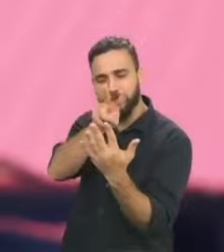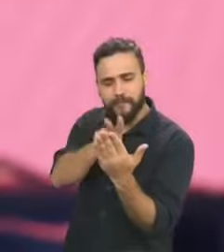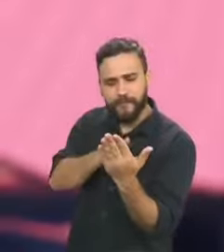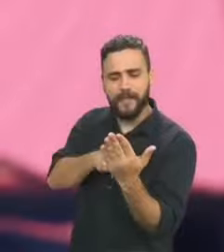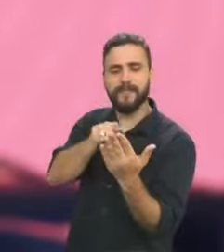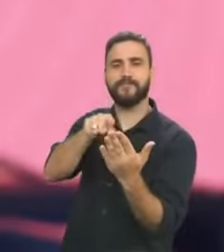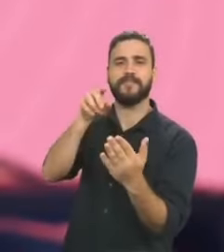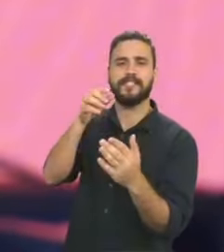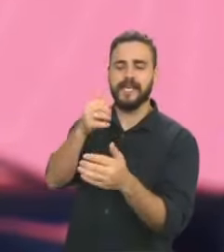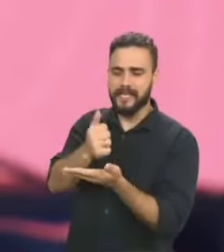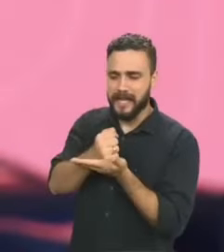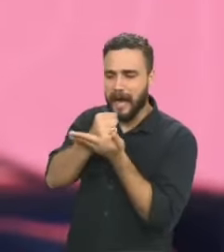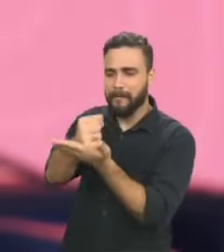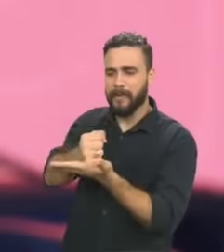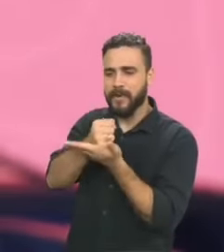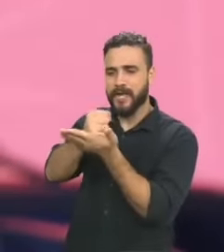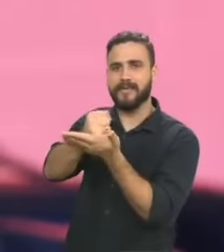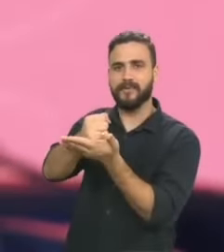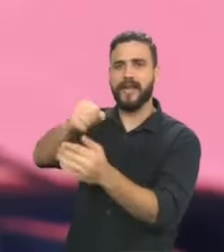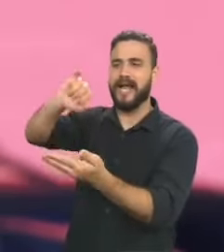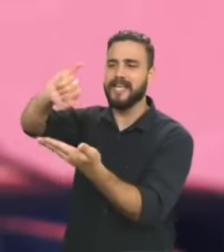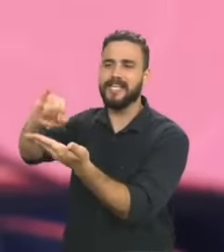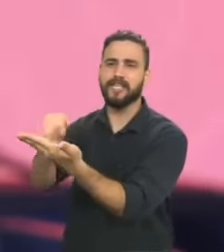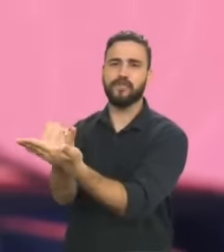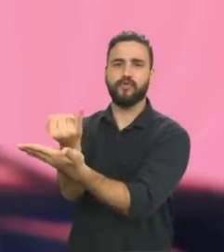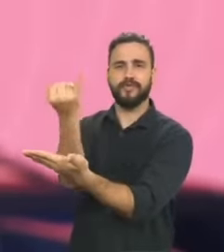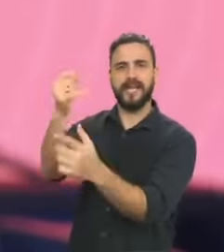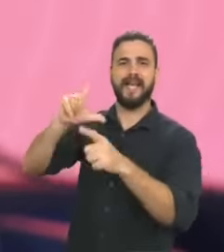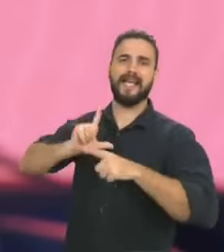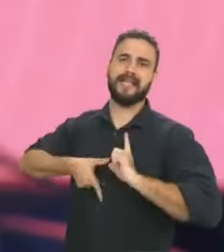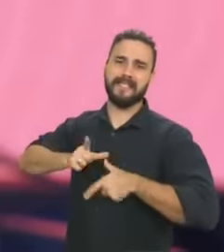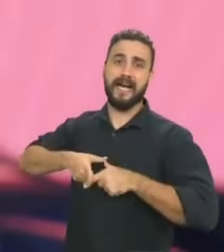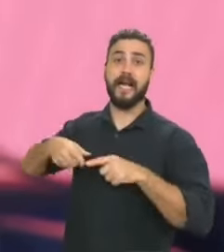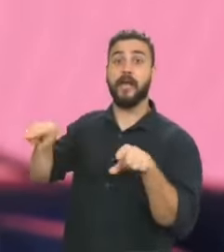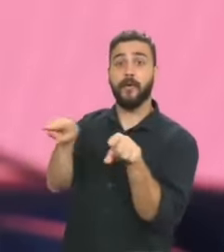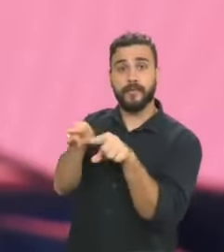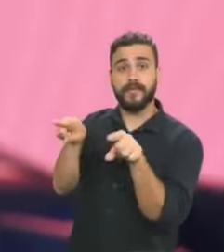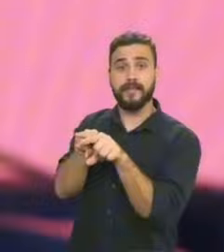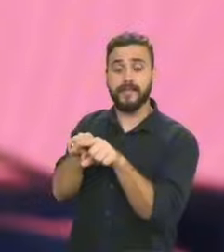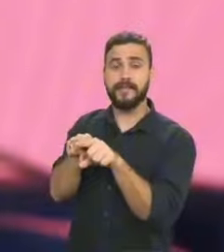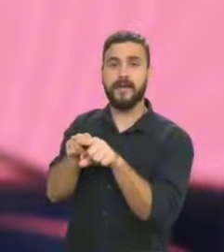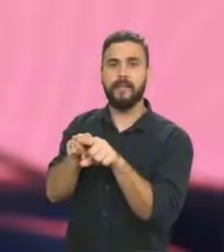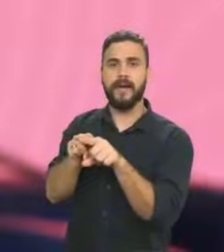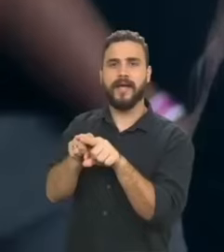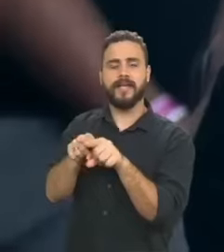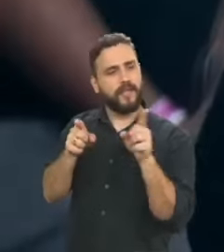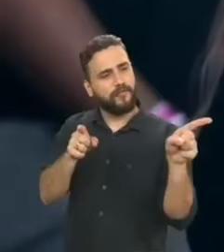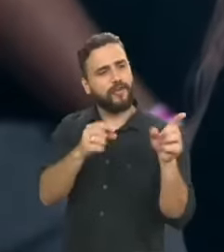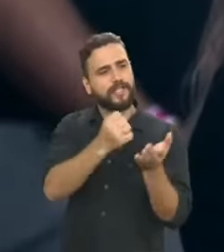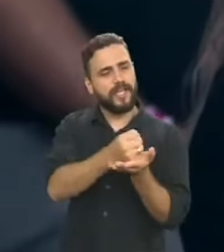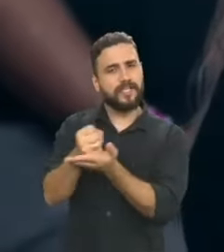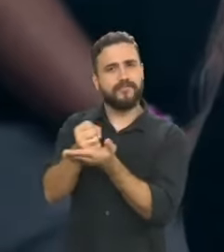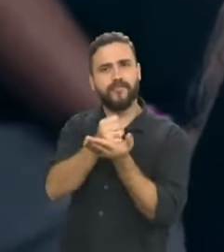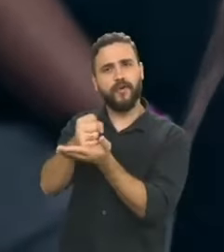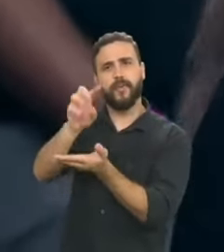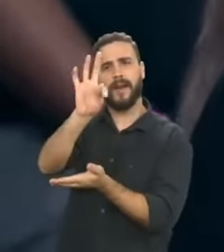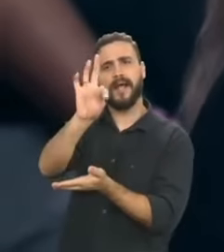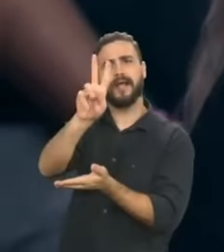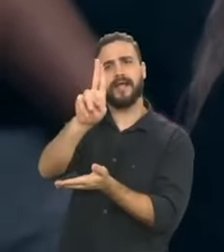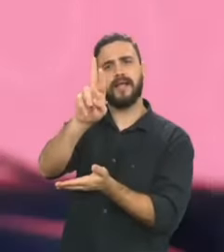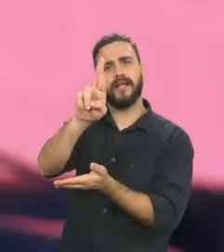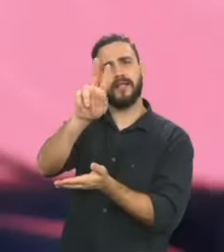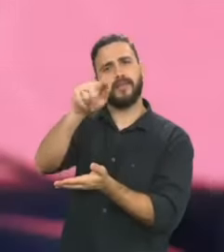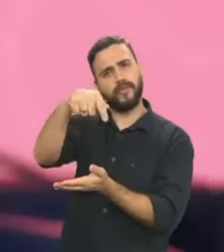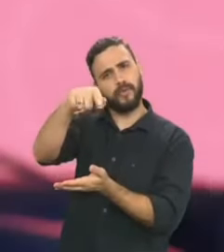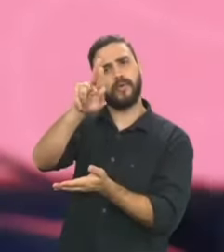apoio, tudo ali para o pessoal da fronteira ali. Vocês foram para cozinhando para os soldados. Foi